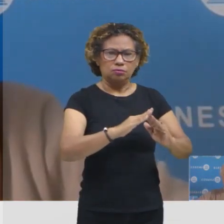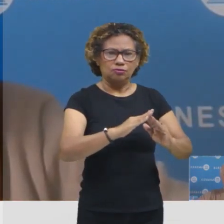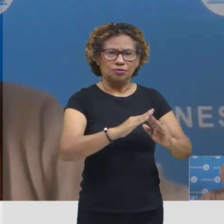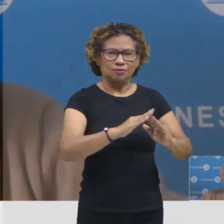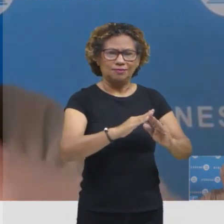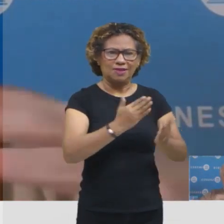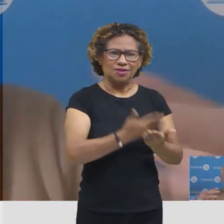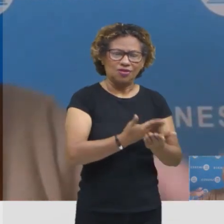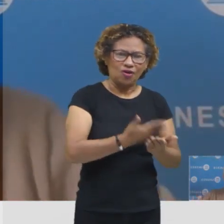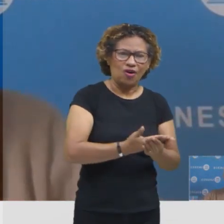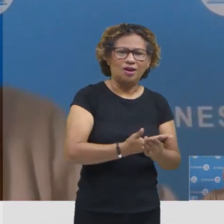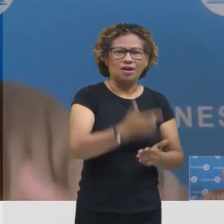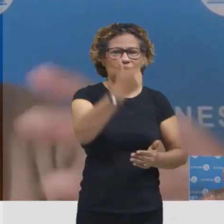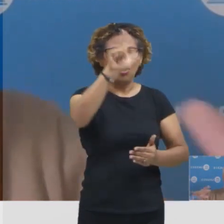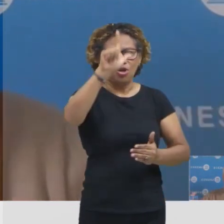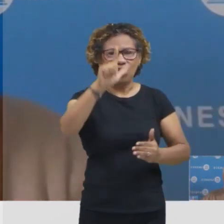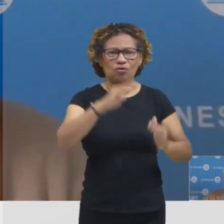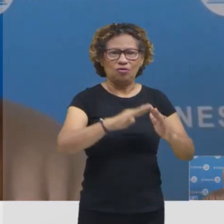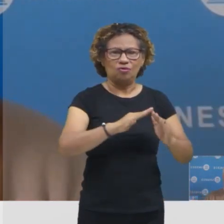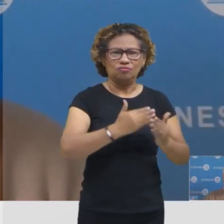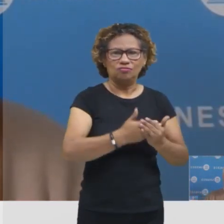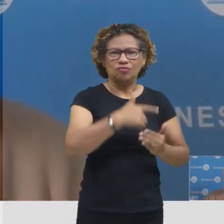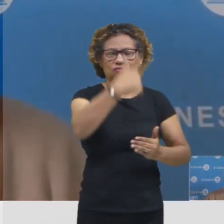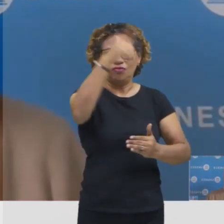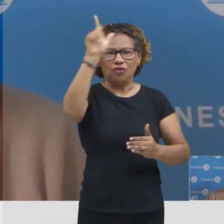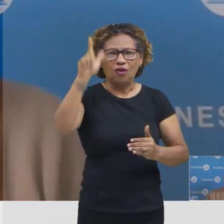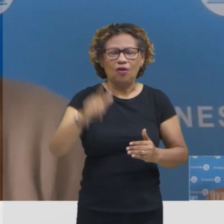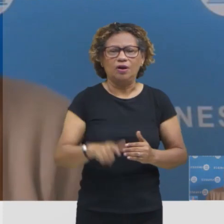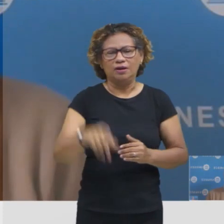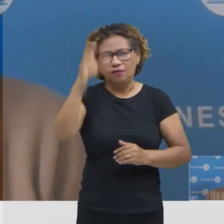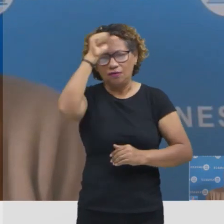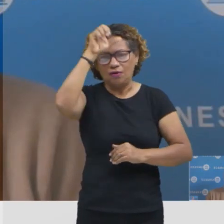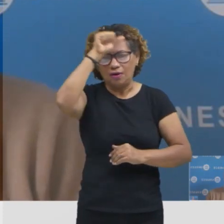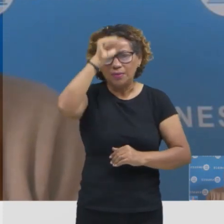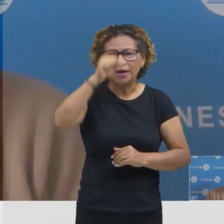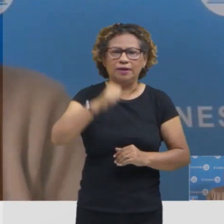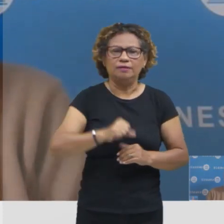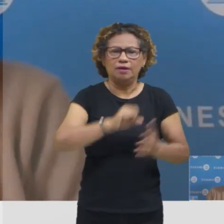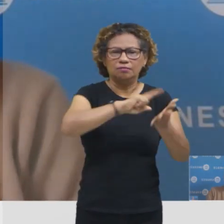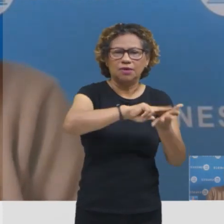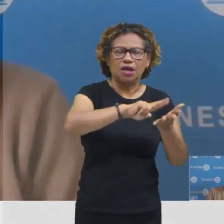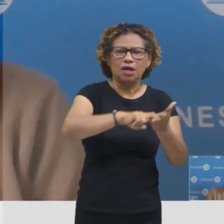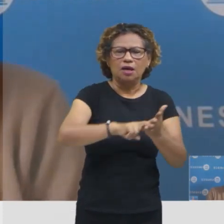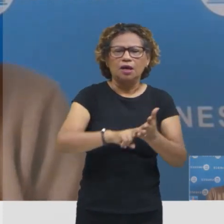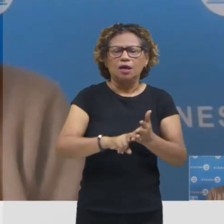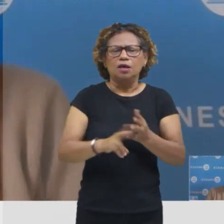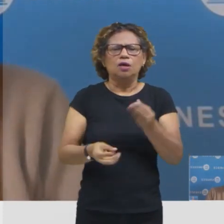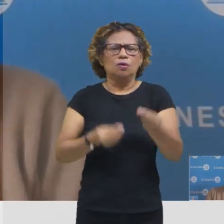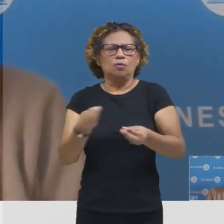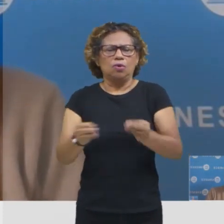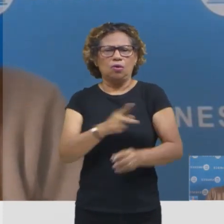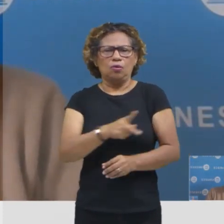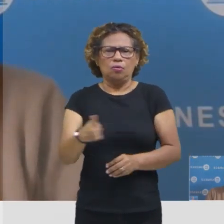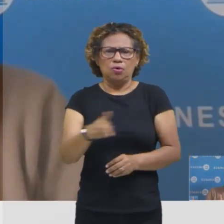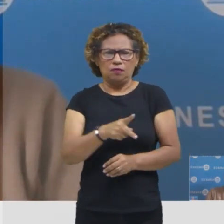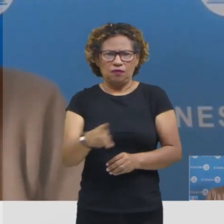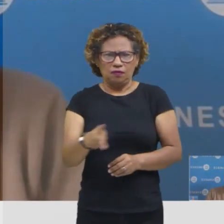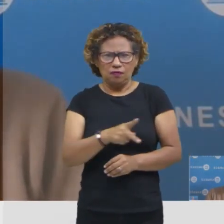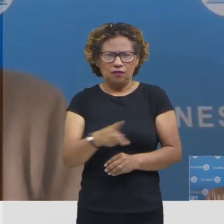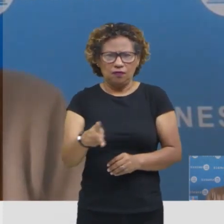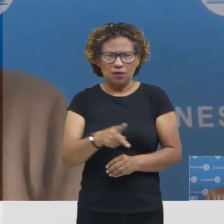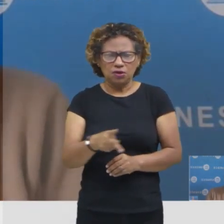ambientes em que as crianças se vão desenvolver de outra maneira e em que o papel do professor, obviamente, não se